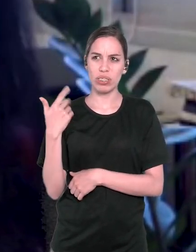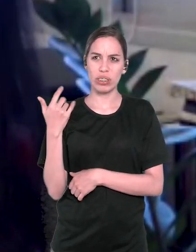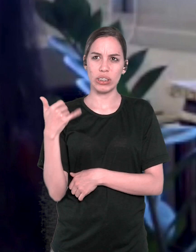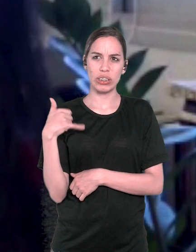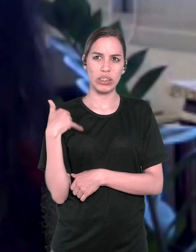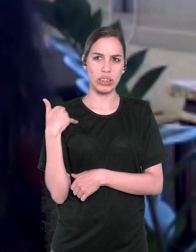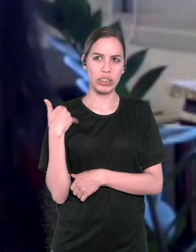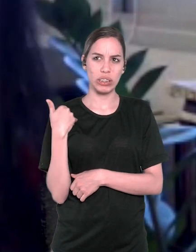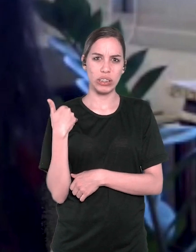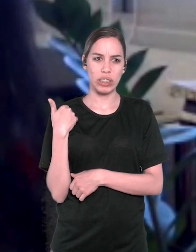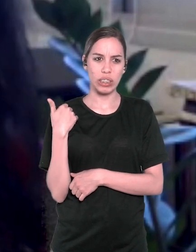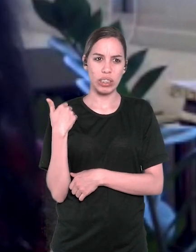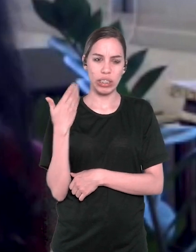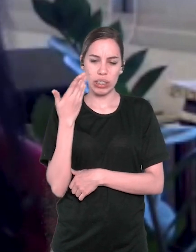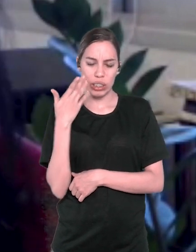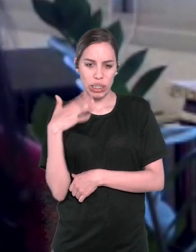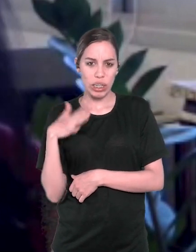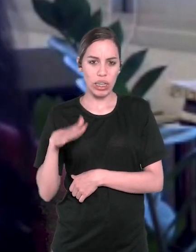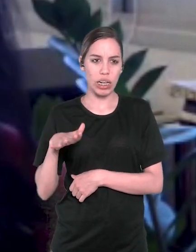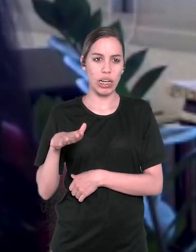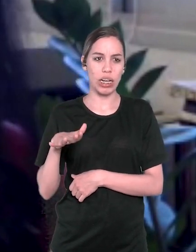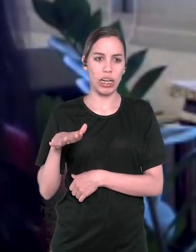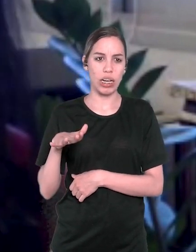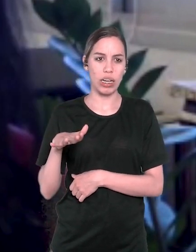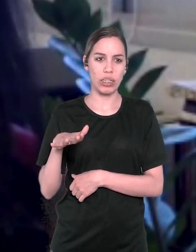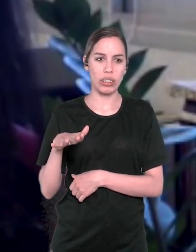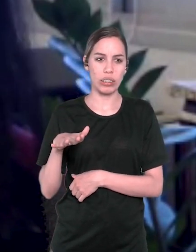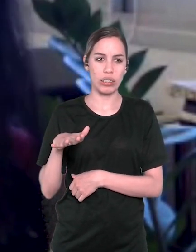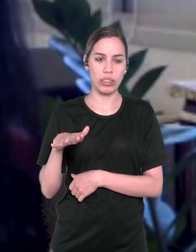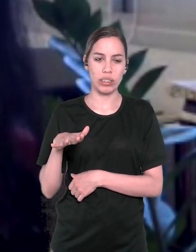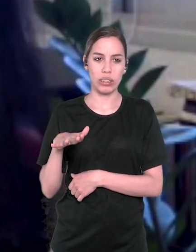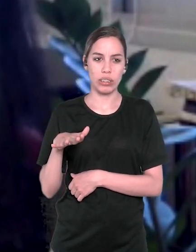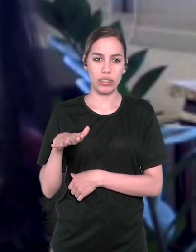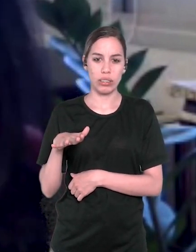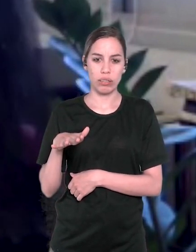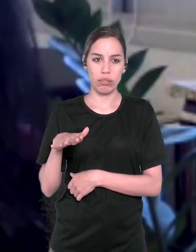uma criança, é,